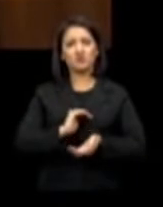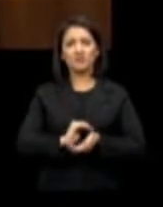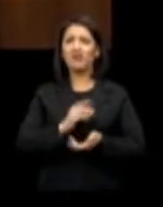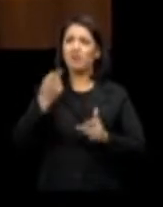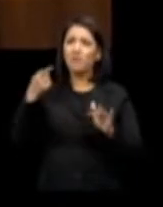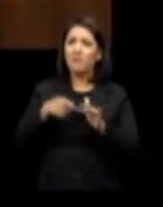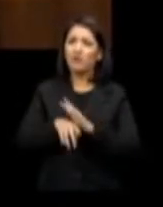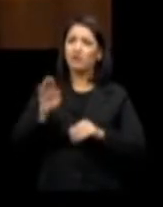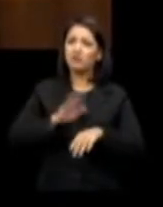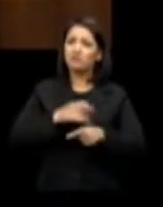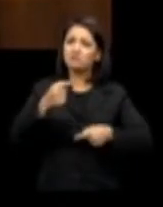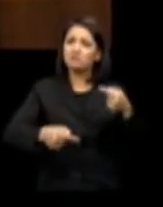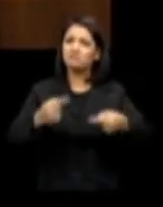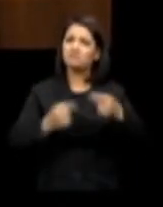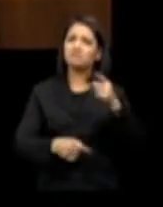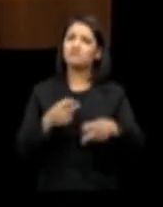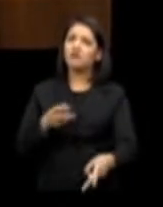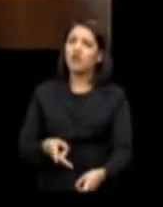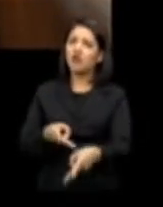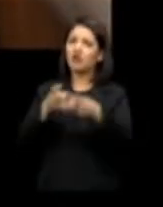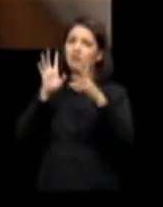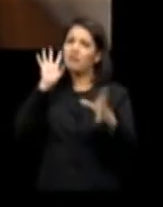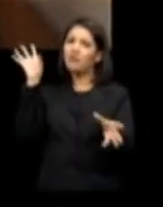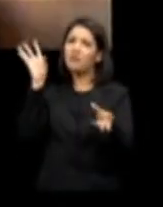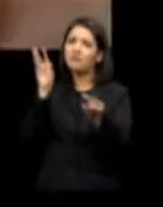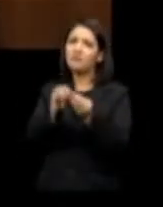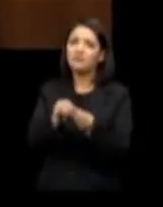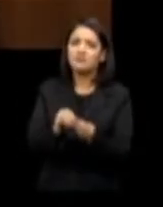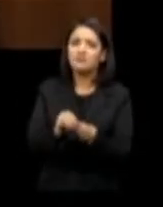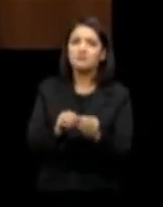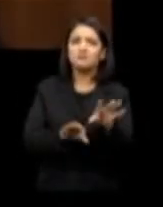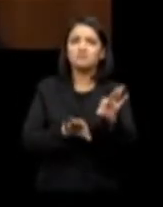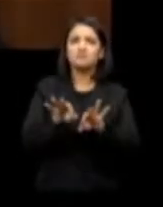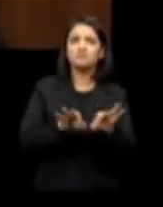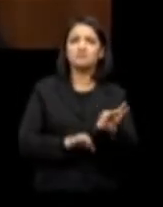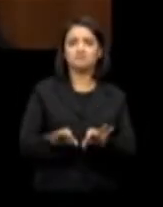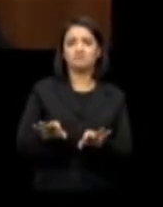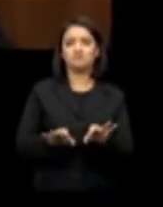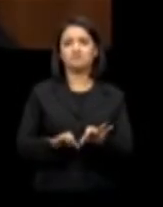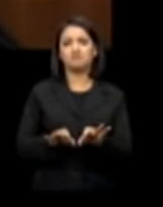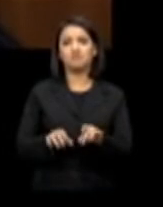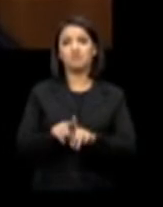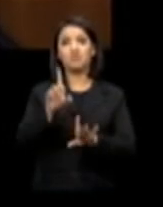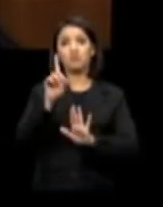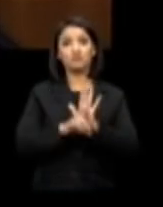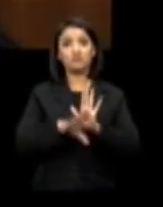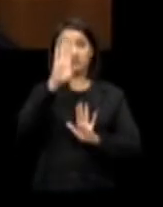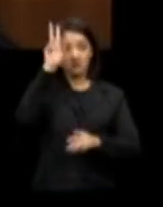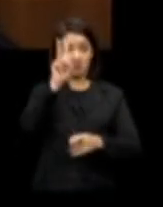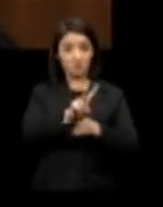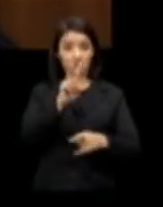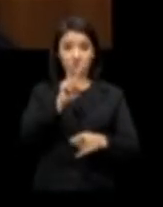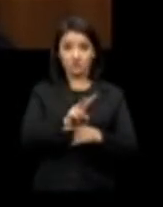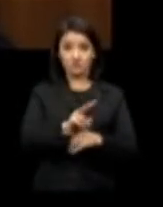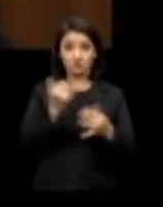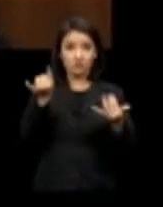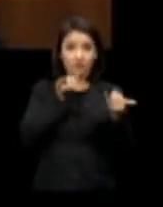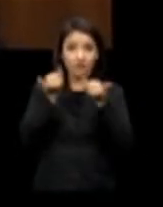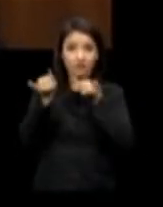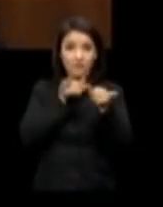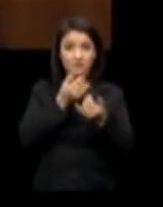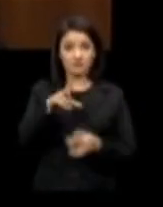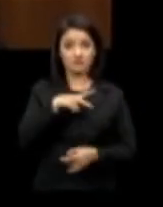na ordem constitucional brasileira de um direito fundamental à proteção de dados pessoais, a fim